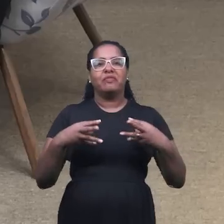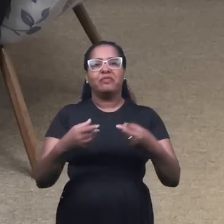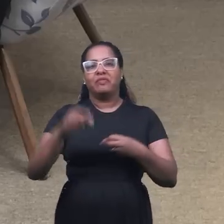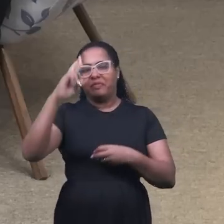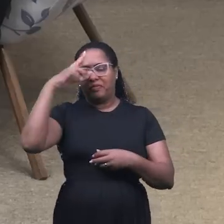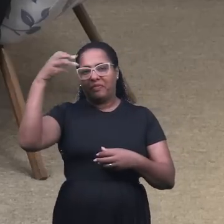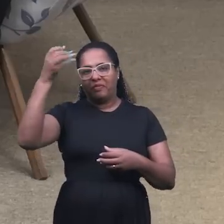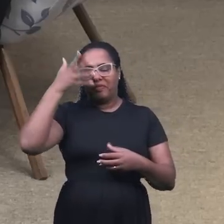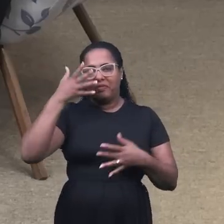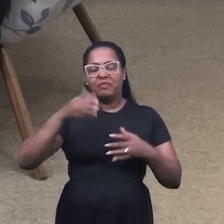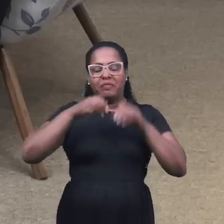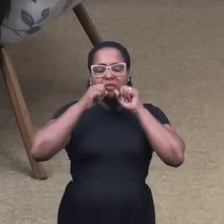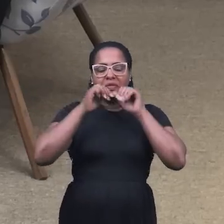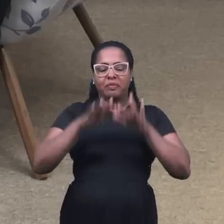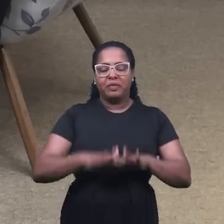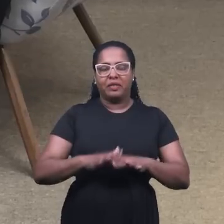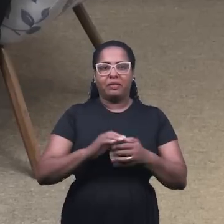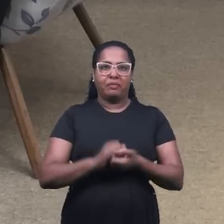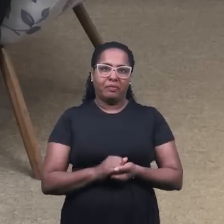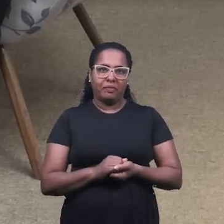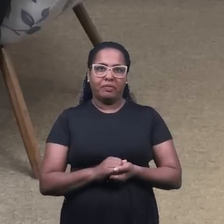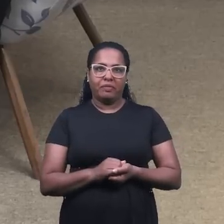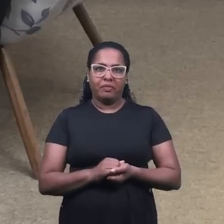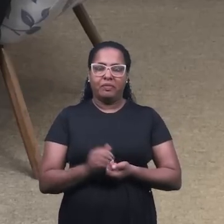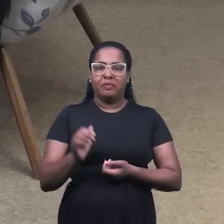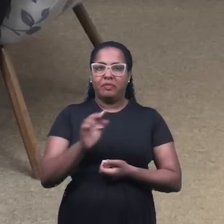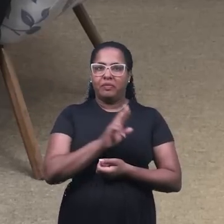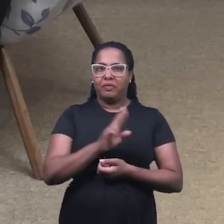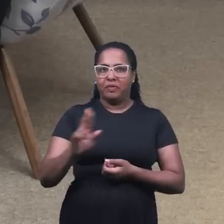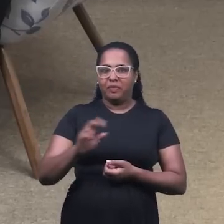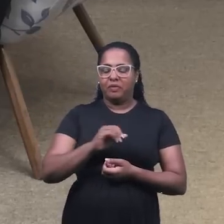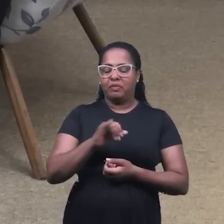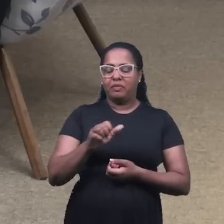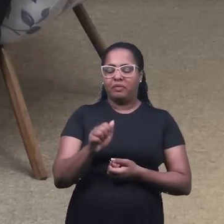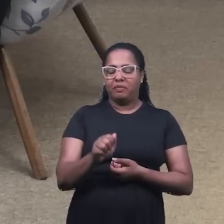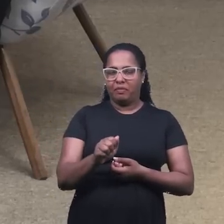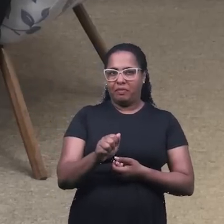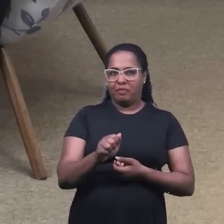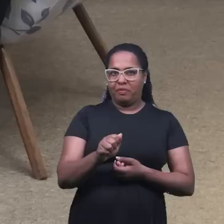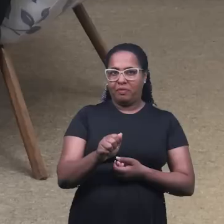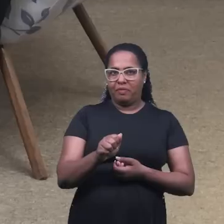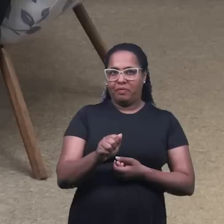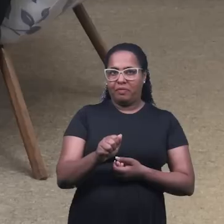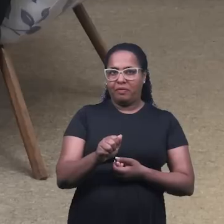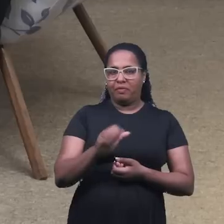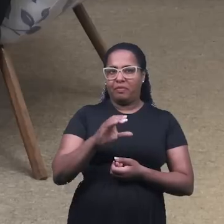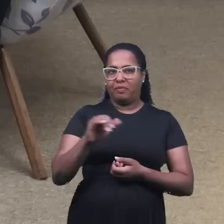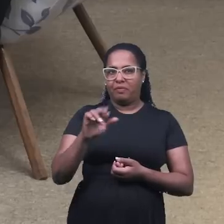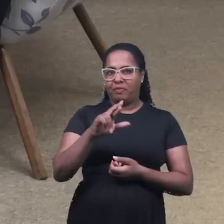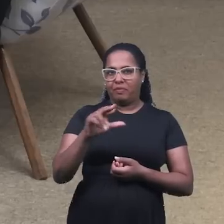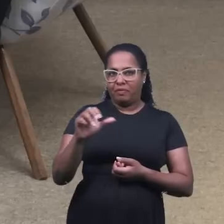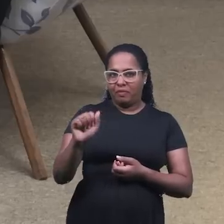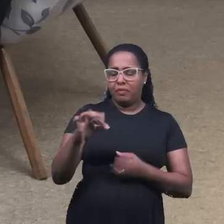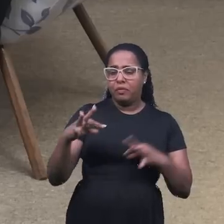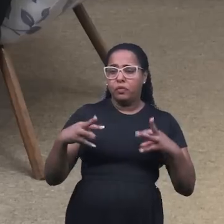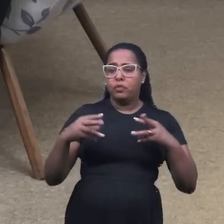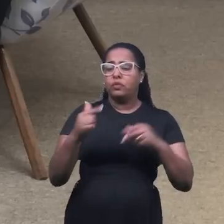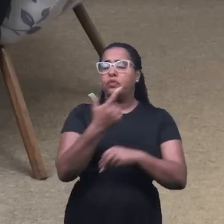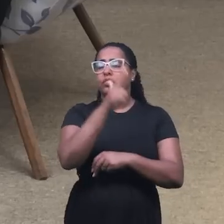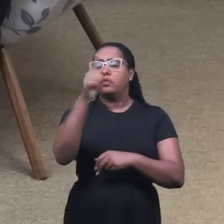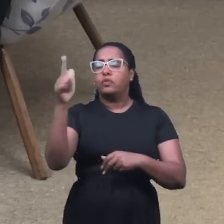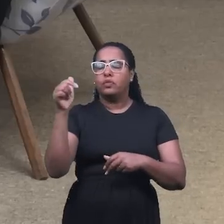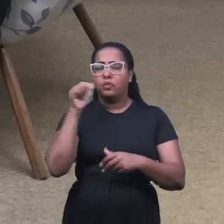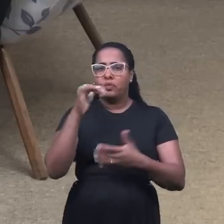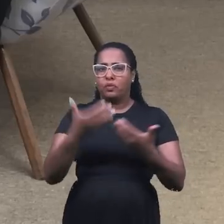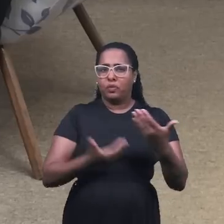Tem sido realmente uma grande bênção. E em nome da senhora Jacira Natalice, deixamos aqui nosso abraço também para todas as